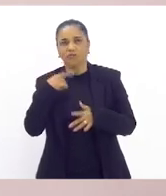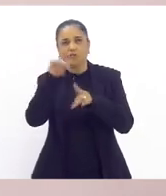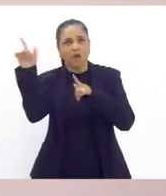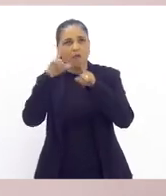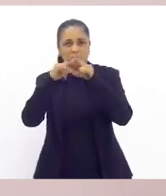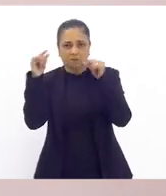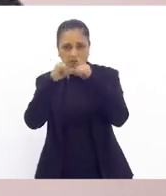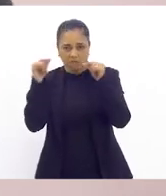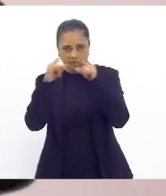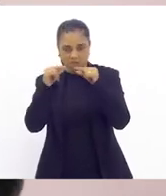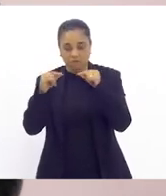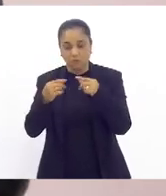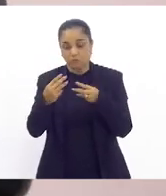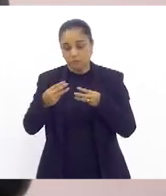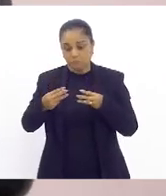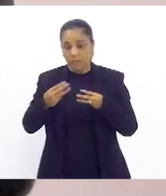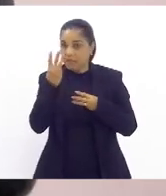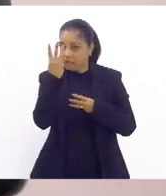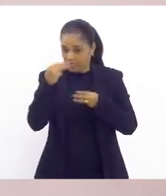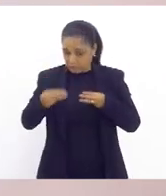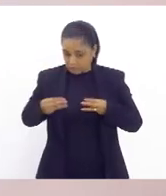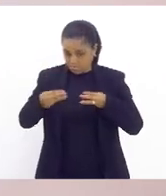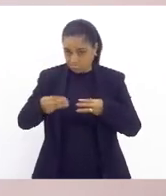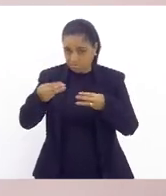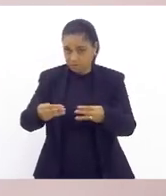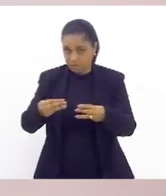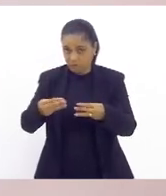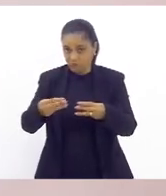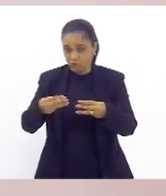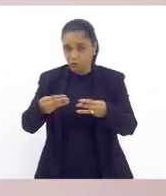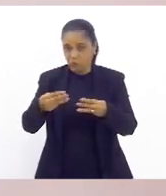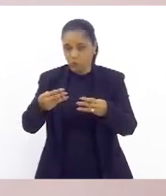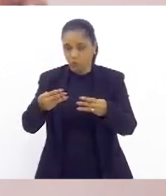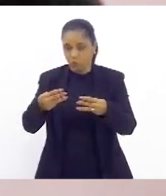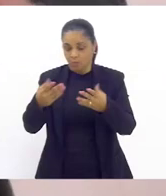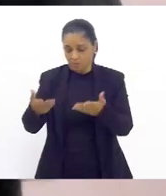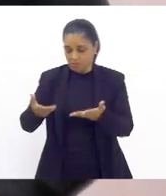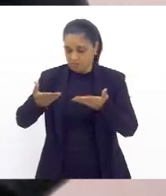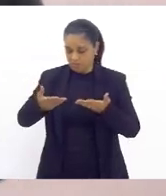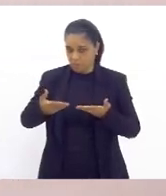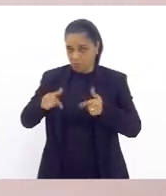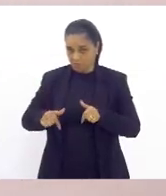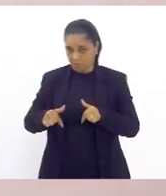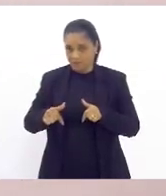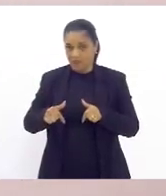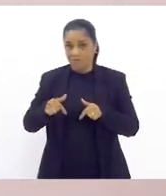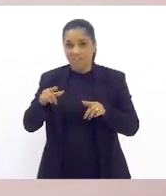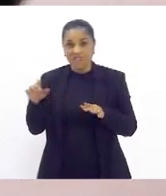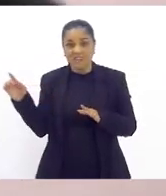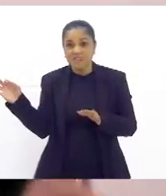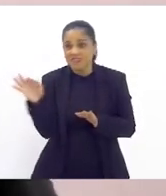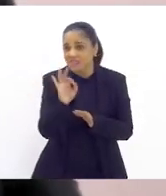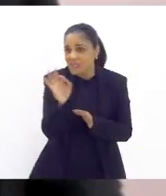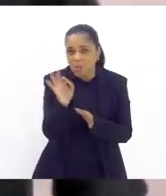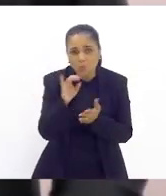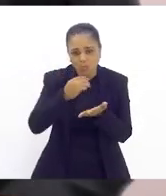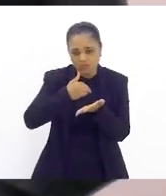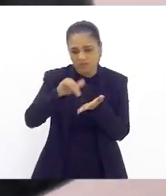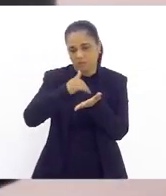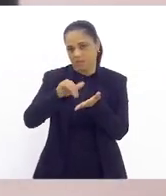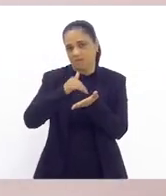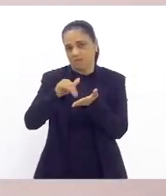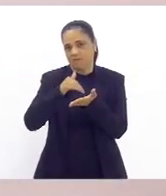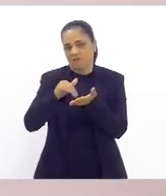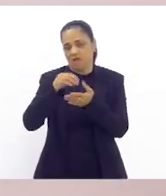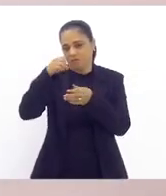fui atendido por três ministros mas eu não fui atendido por nenhum secretário Daniel estive na anel para levar reclamações sobre